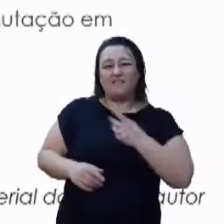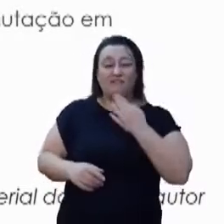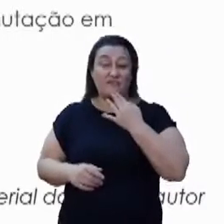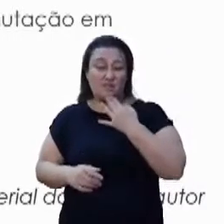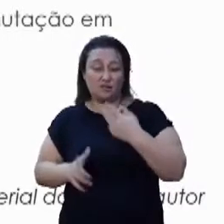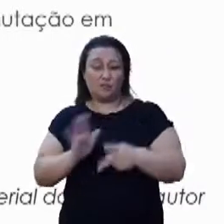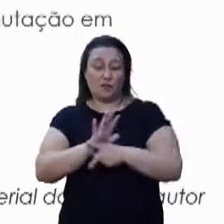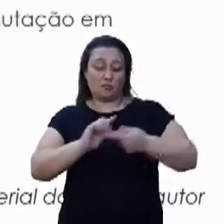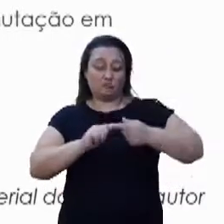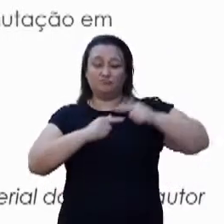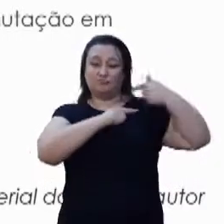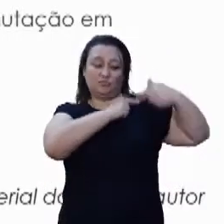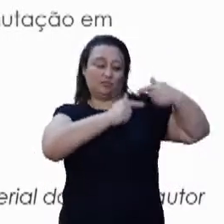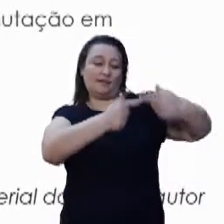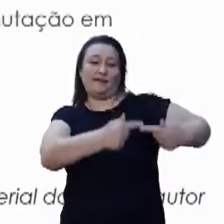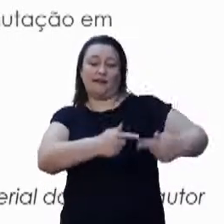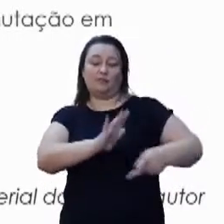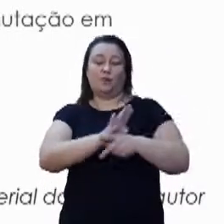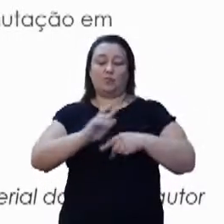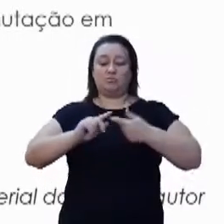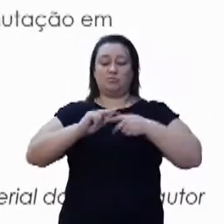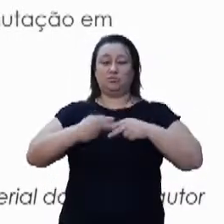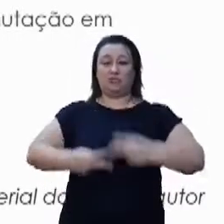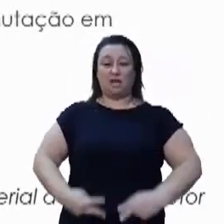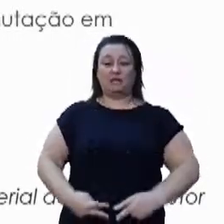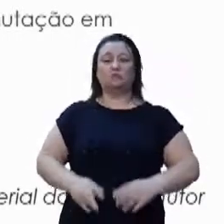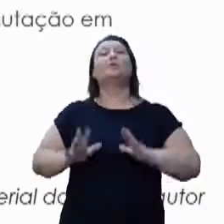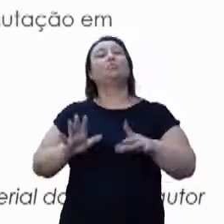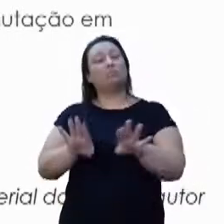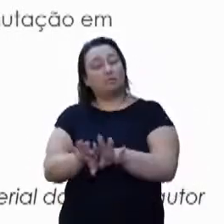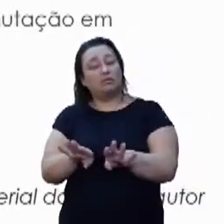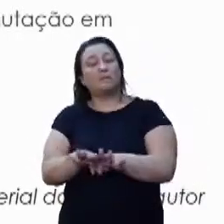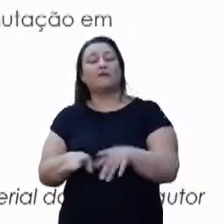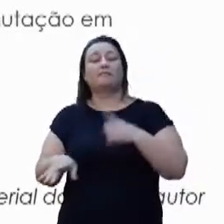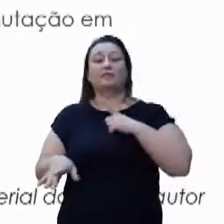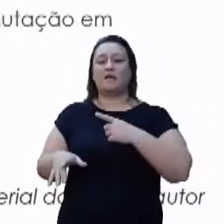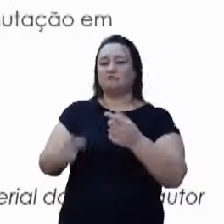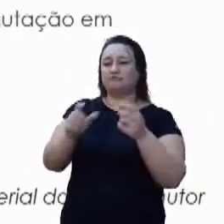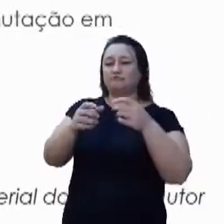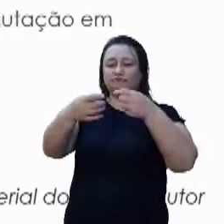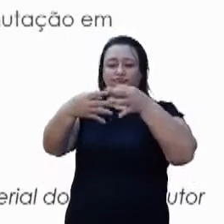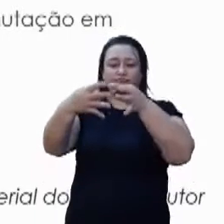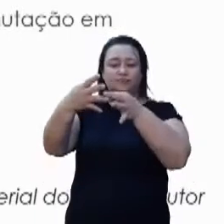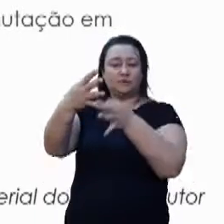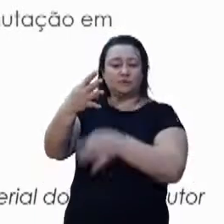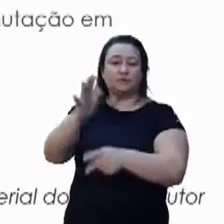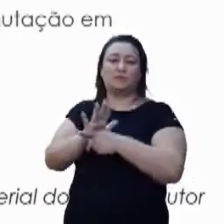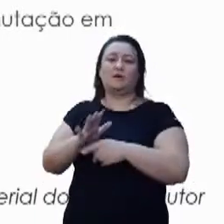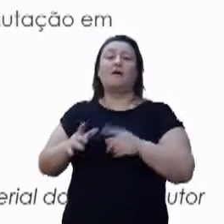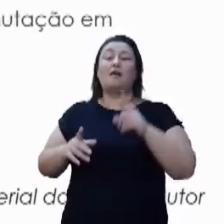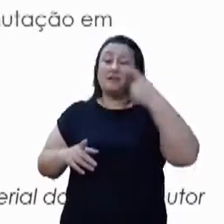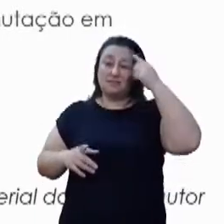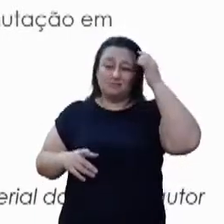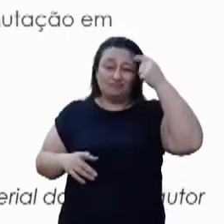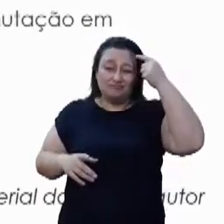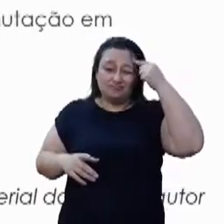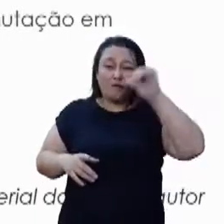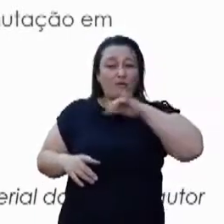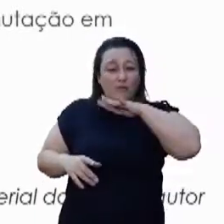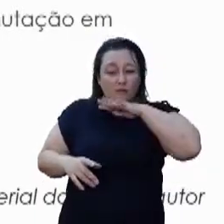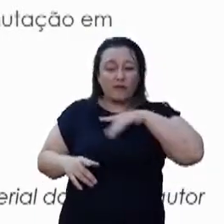mutação genética. Tem um quadro clínico característico, que é composto por ictiose, paraparesia espástica, déficit intelectual, e também